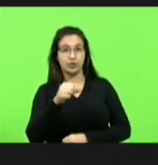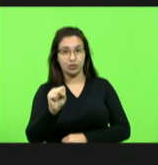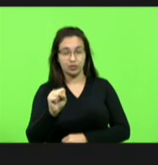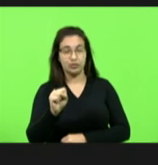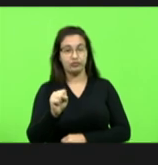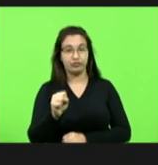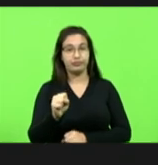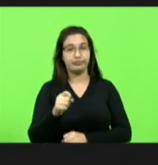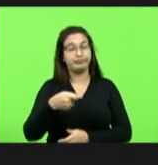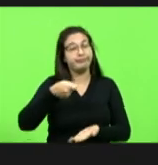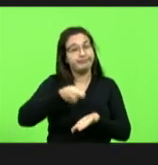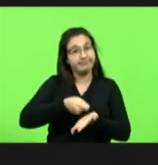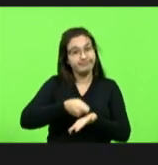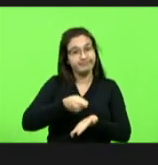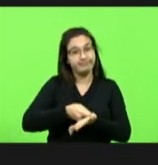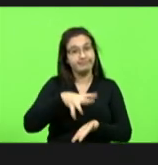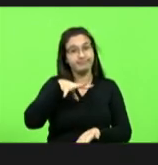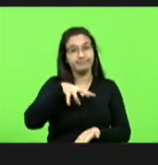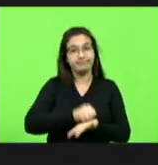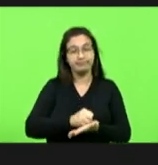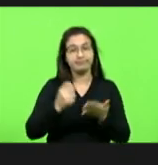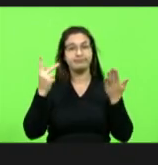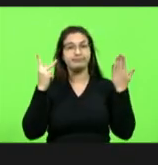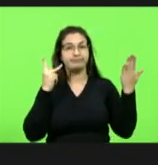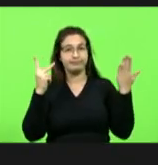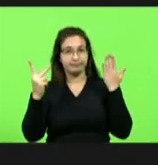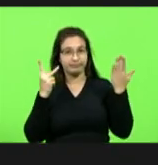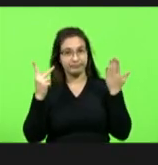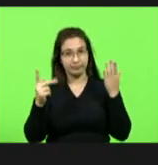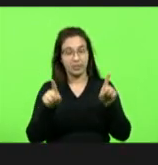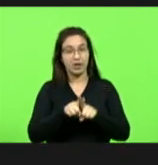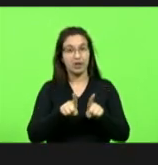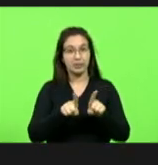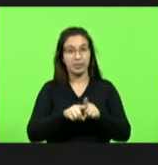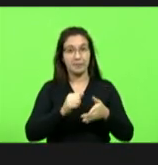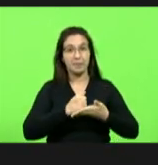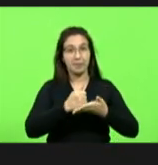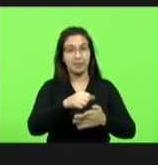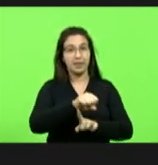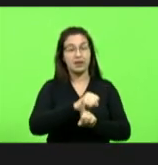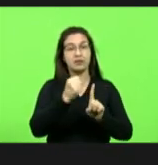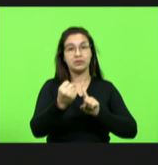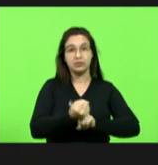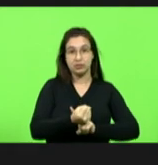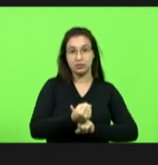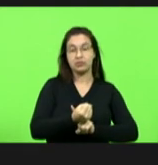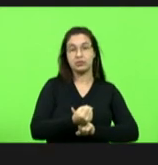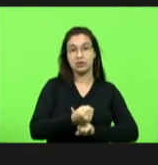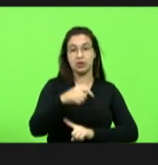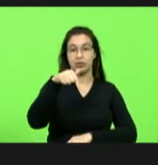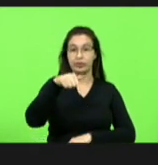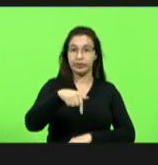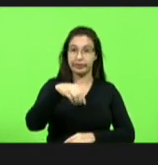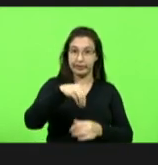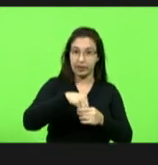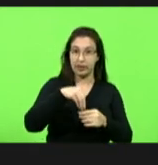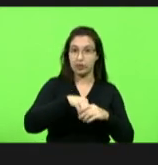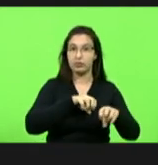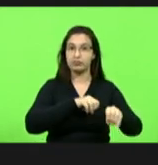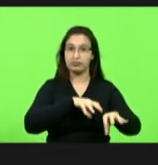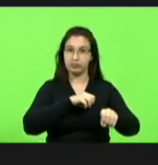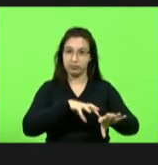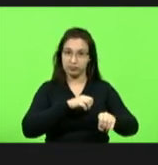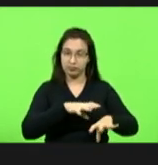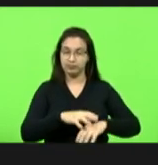estabelecendo a obrigatoriedade da contratação de psicólogos e assistentes sociais para as redes de ensino e redes de educação, de forma que exista mais profissionais